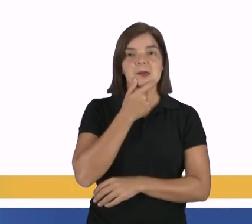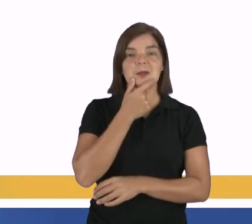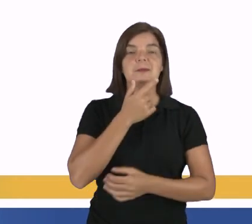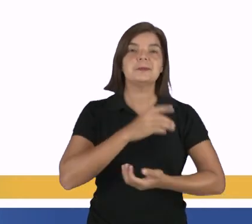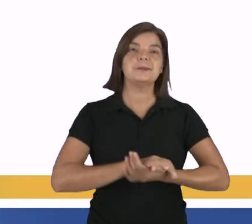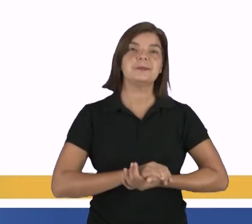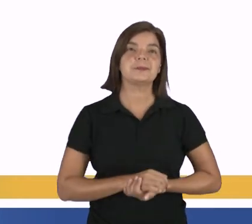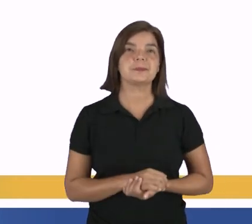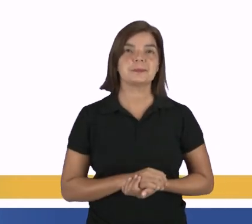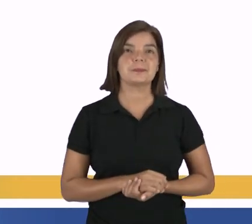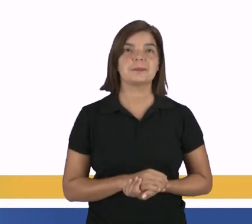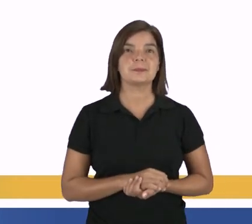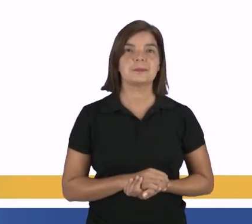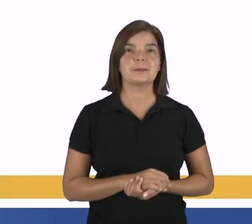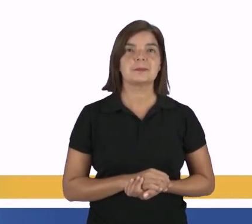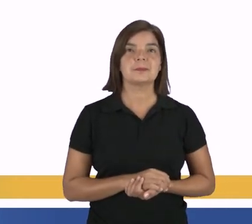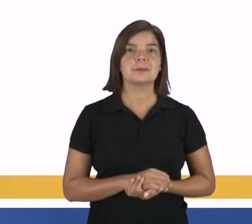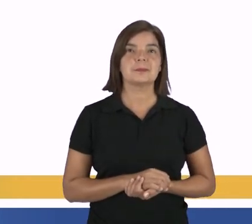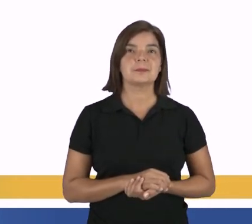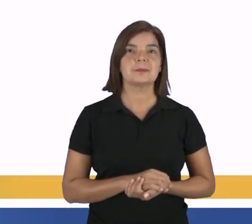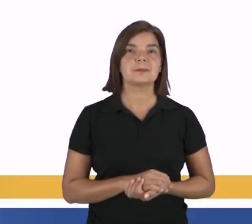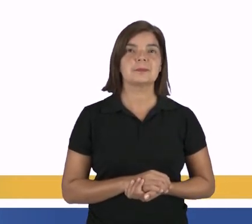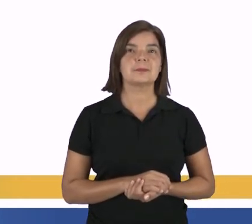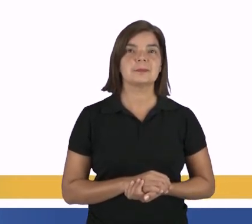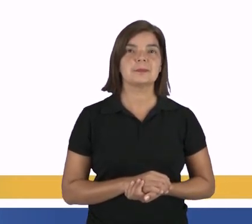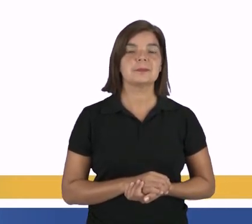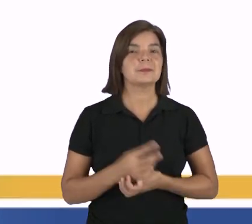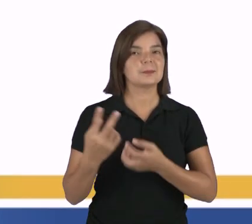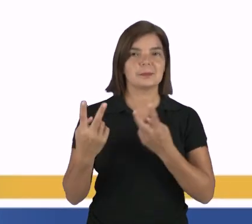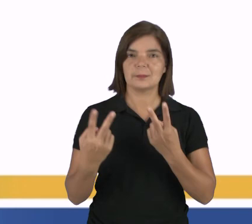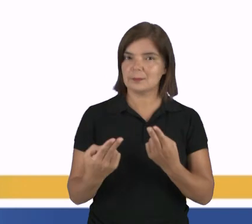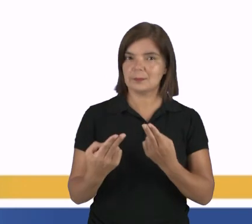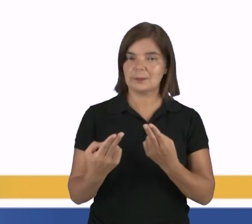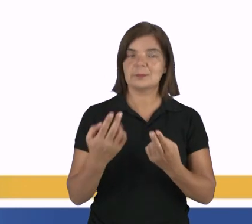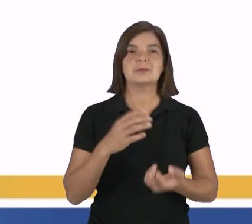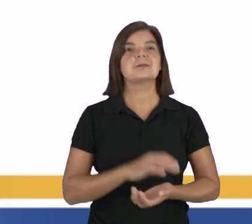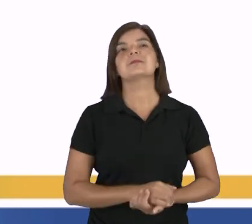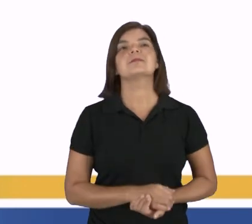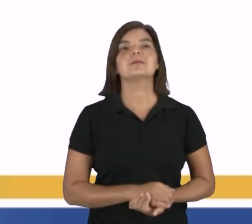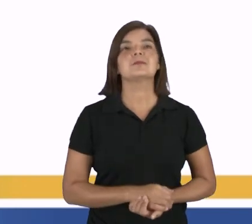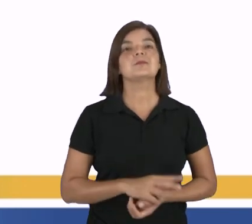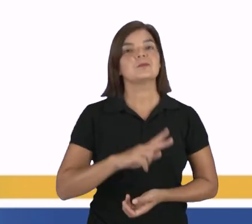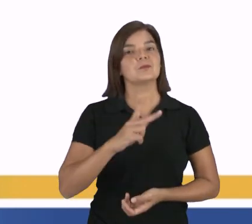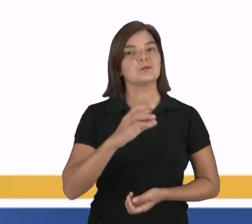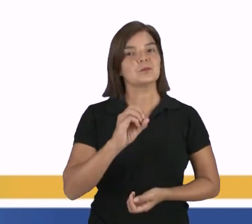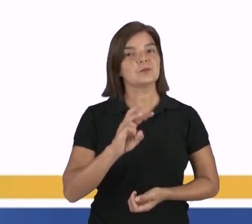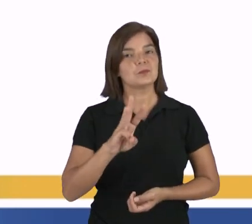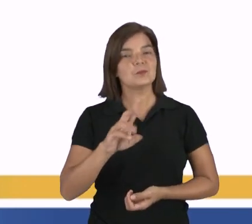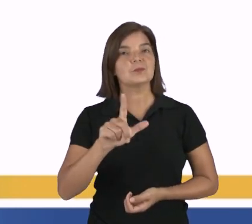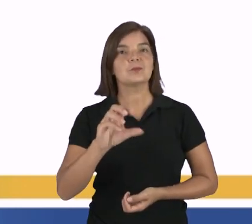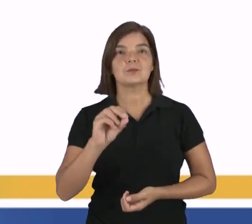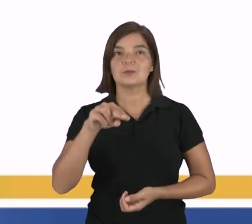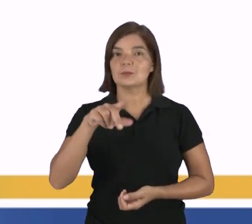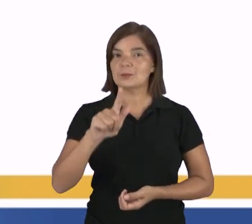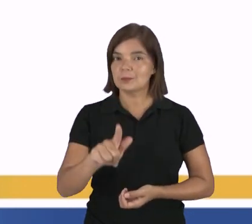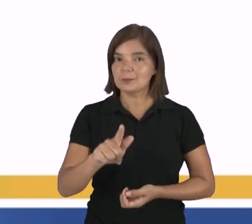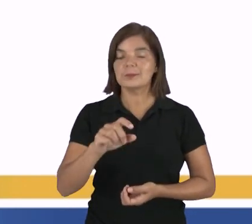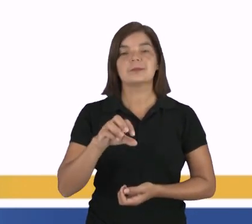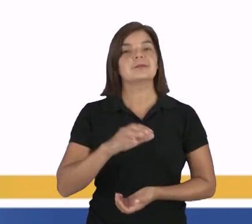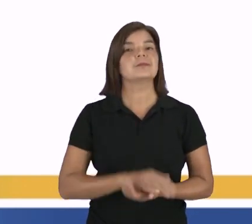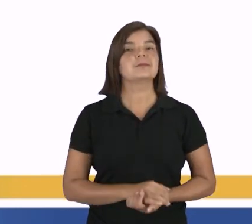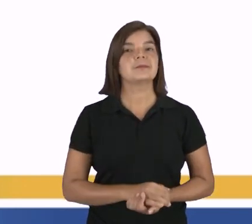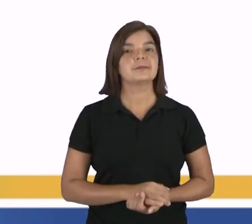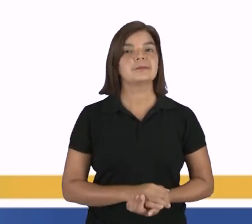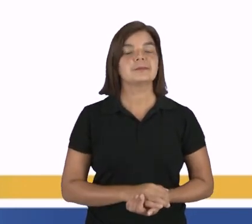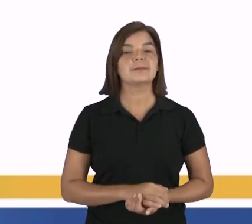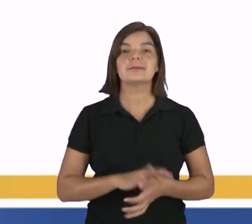How long does it take to bake a cake? Do mesmo jeito, how long vem na frente, quanto tempo. Does, que